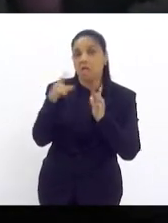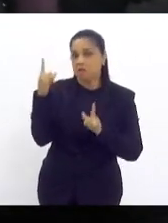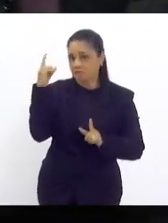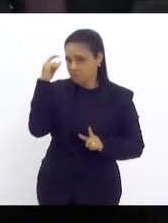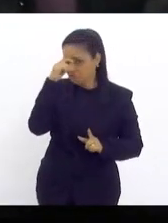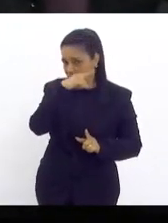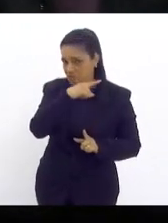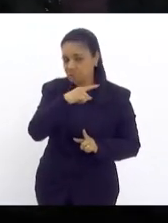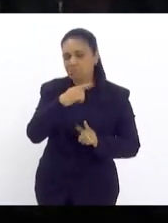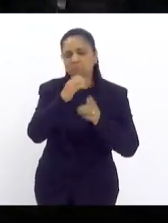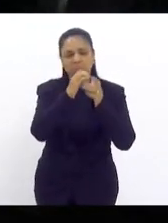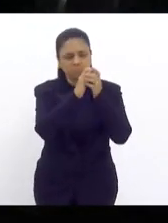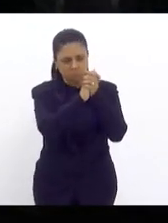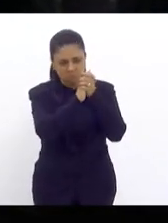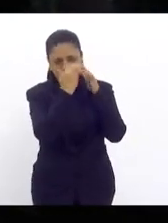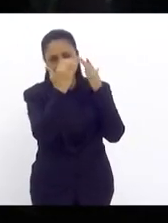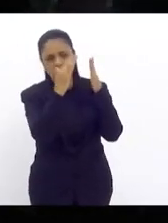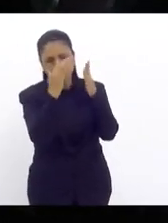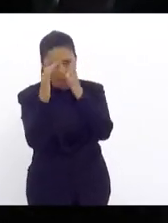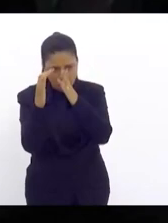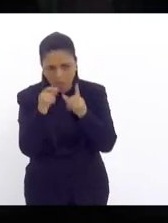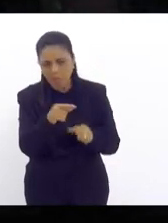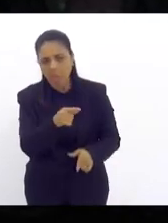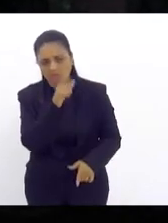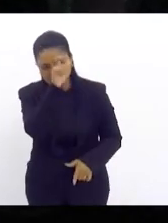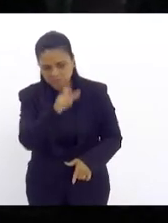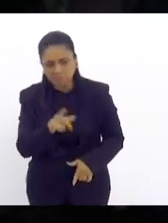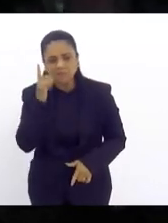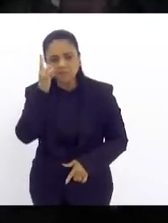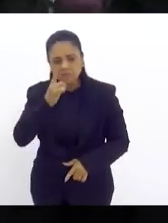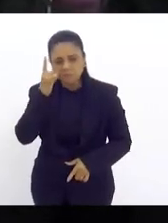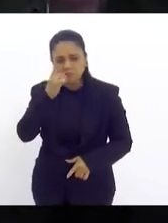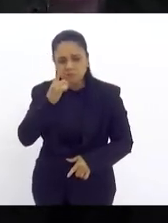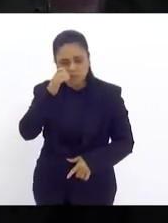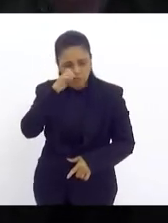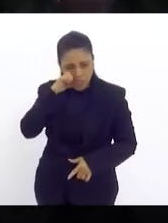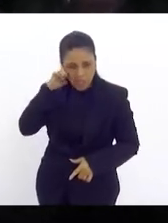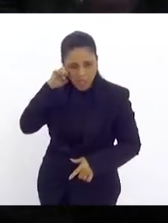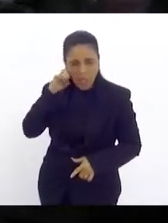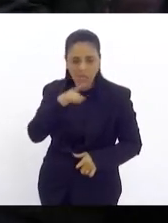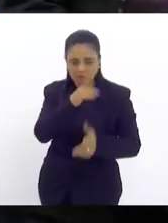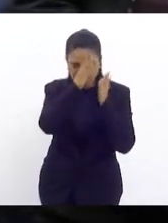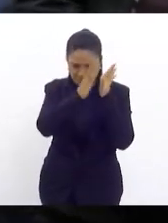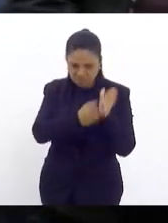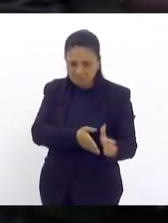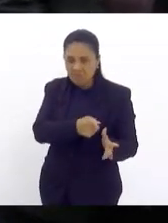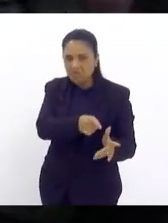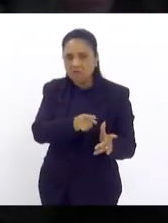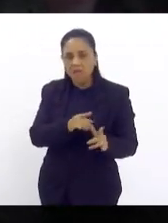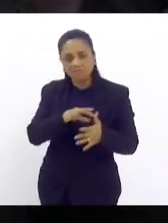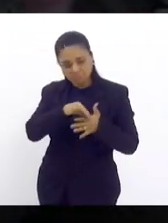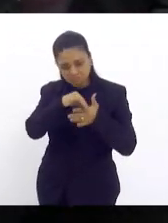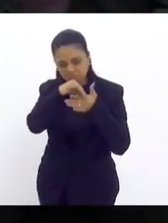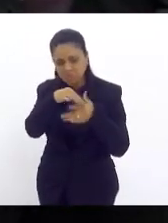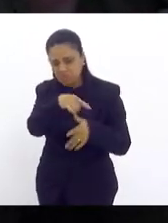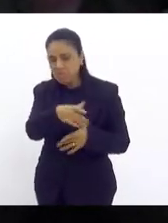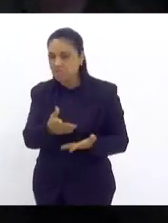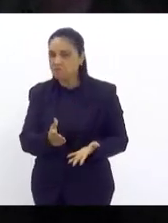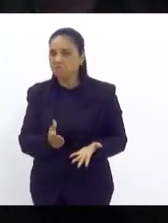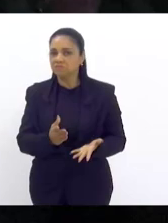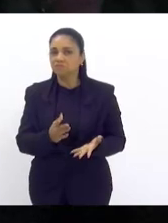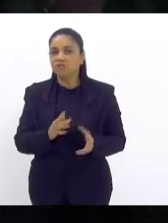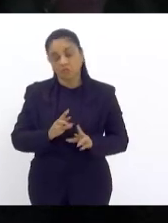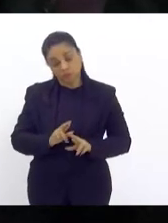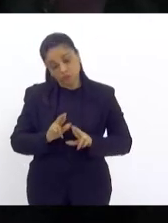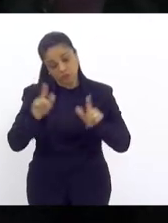Parabéns deputada pela hombridade e a fidelidade devia a defesa do seu líder coisa